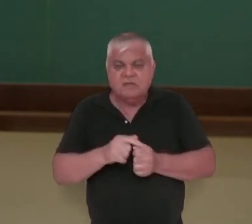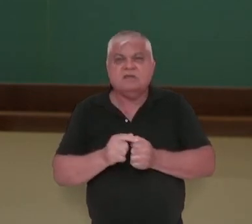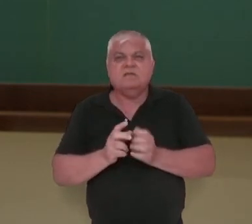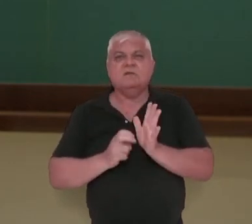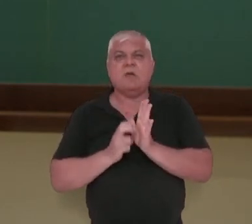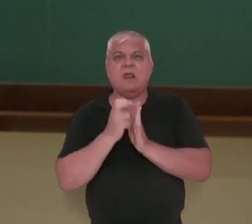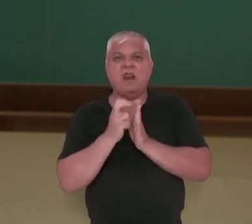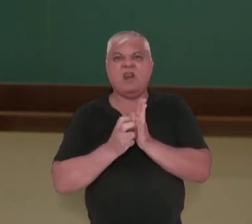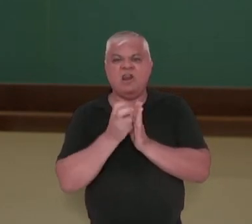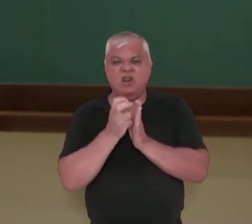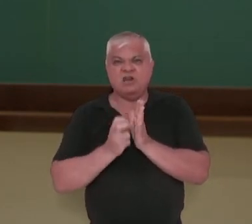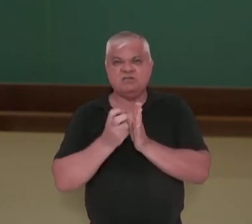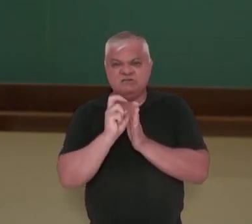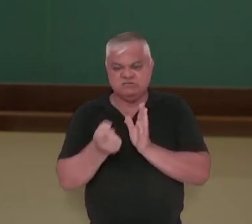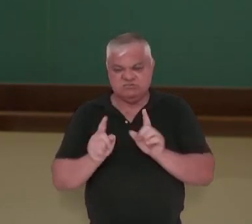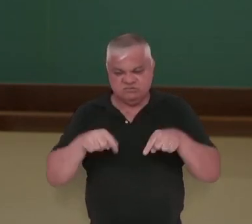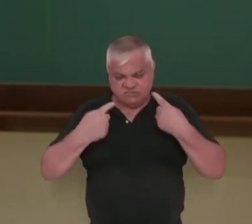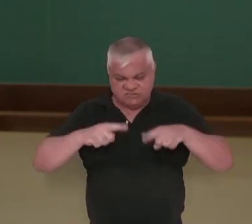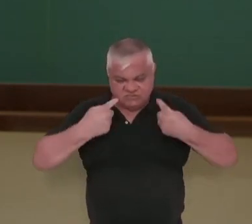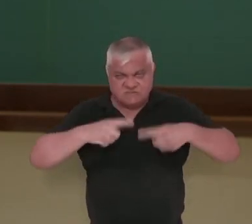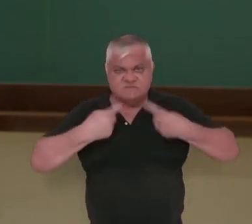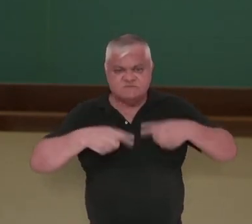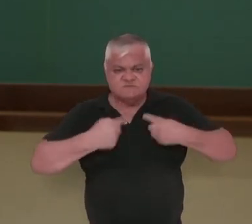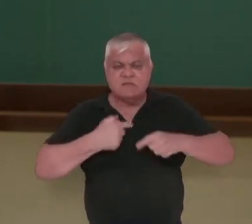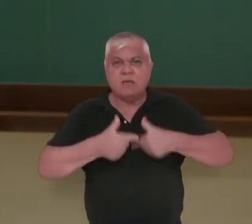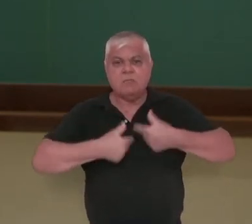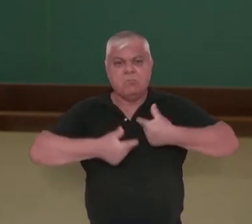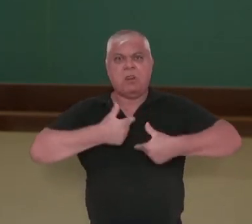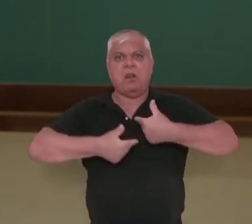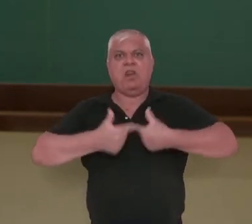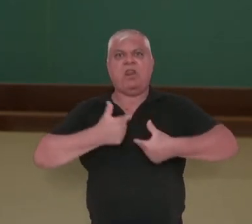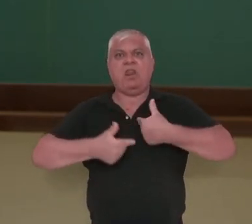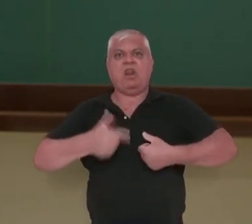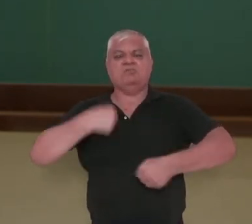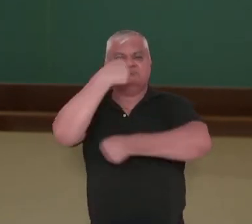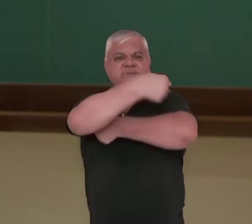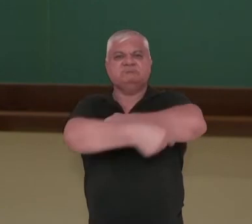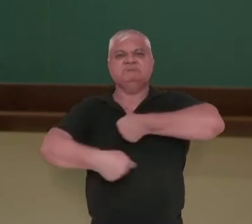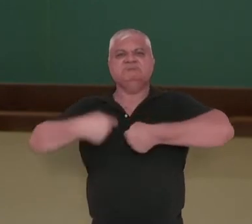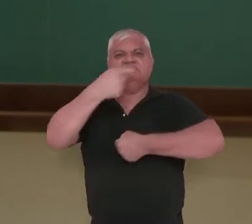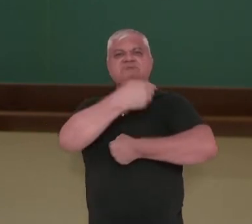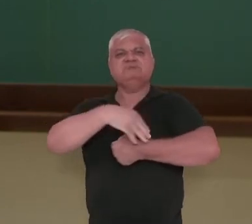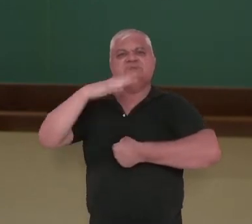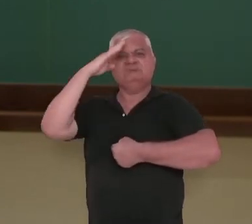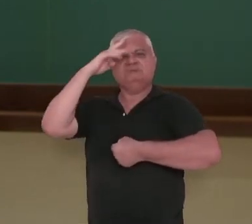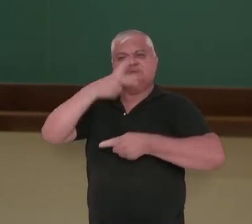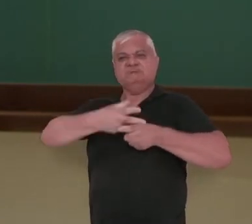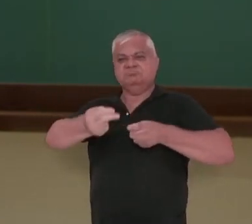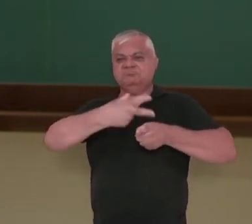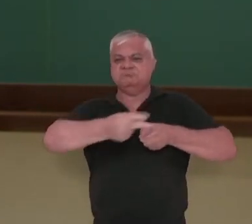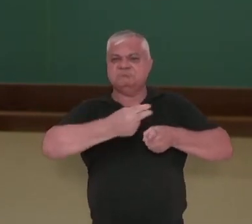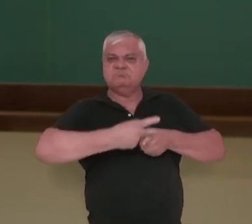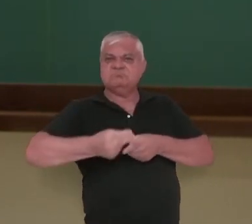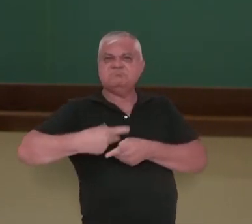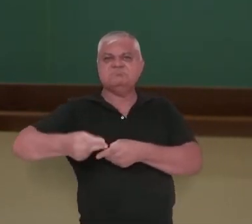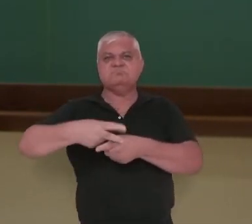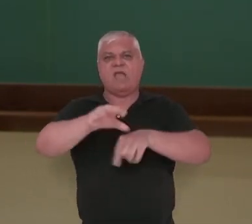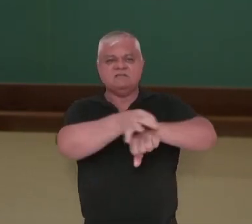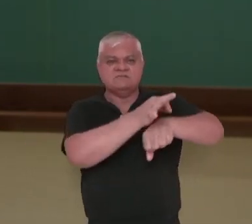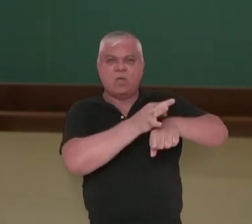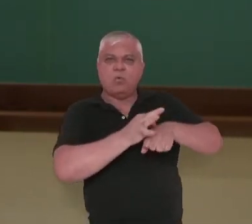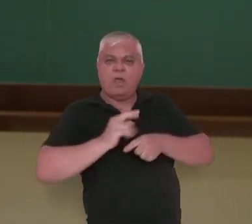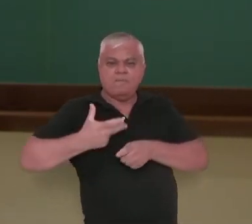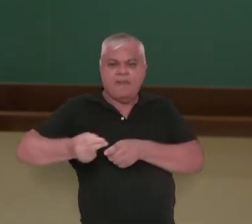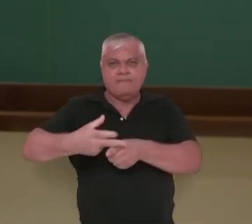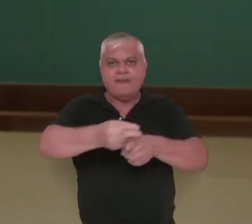estimular o nosso sistema imunológico a produzir os anticorpos, que são as células de defesa.